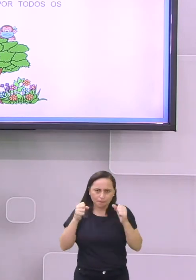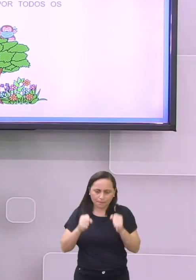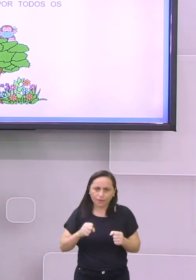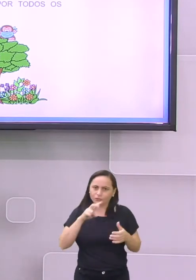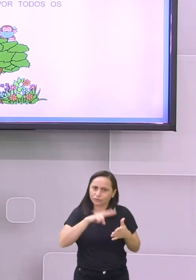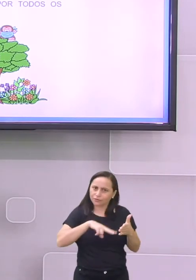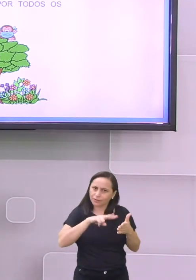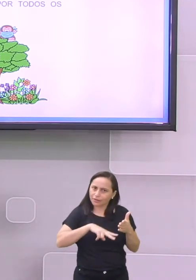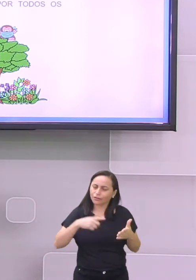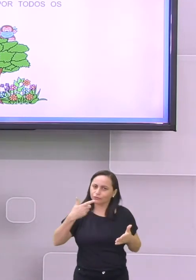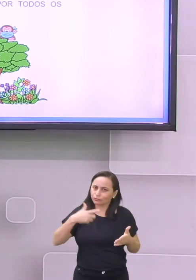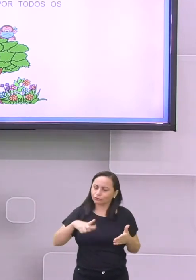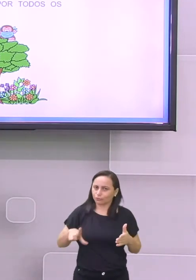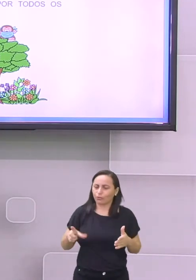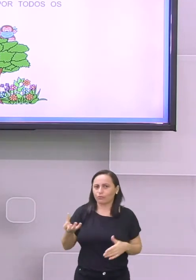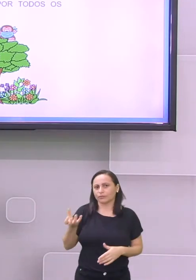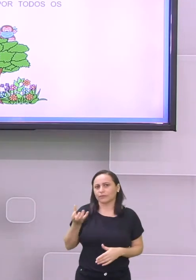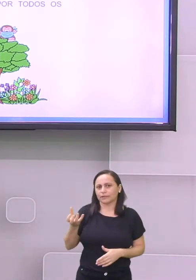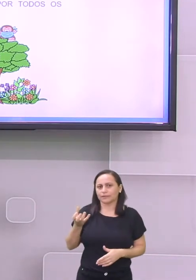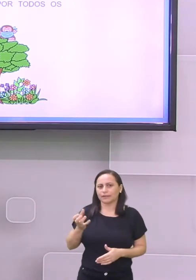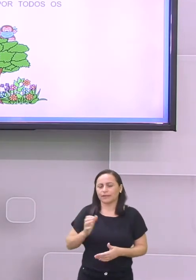novamente,